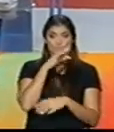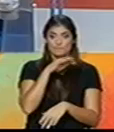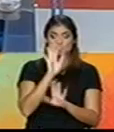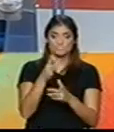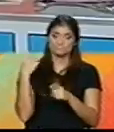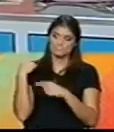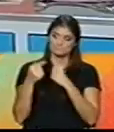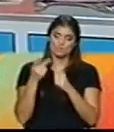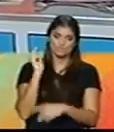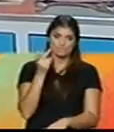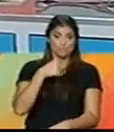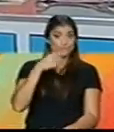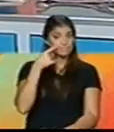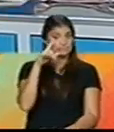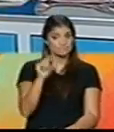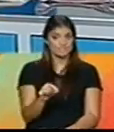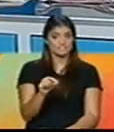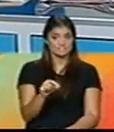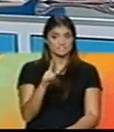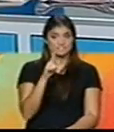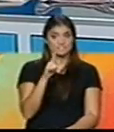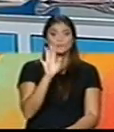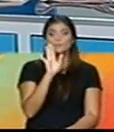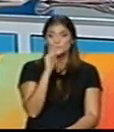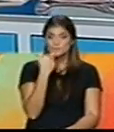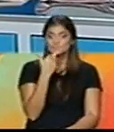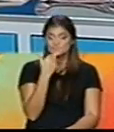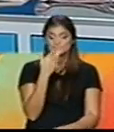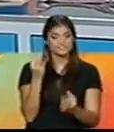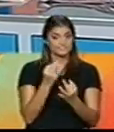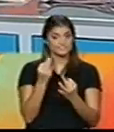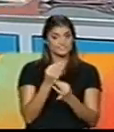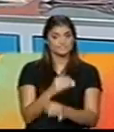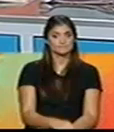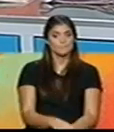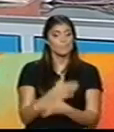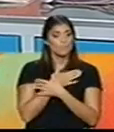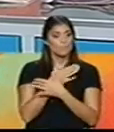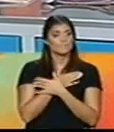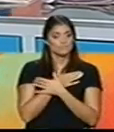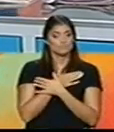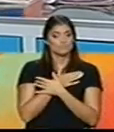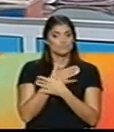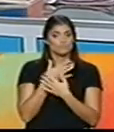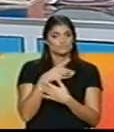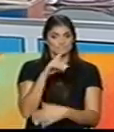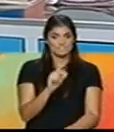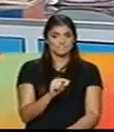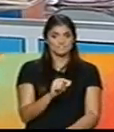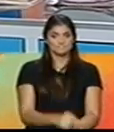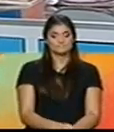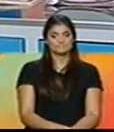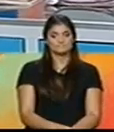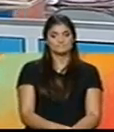anos. Nós conhecemos também. É uma escrita sábia que ele tem. É um grande amigo. É um gastrónomo, não é? Sim, é